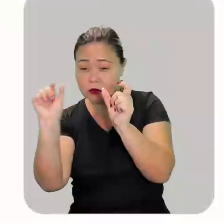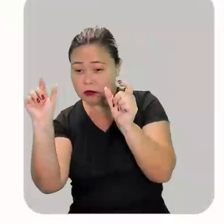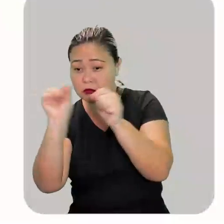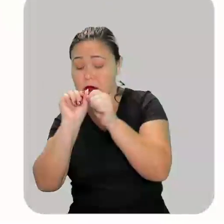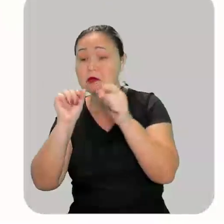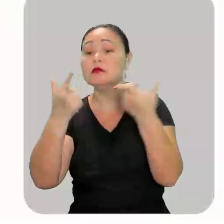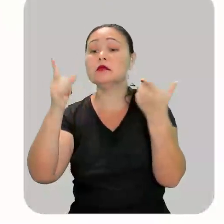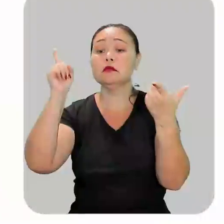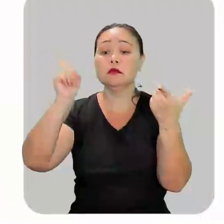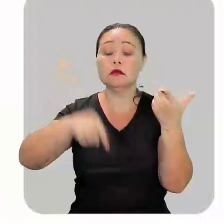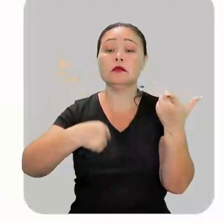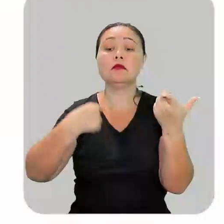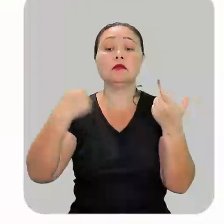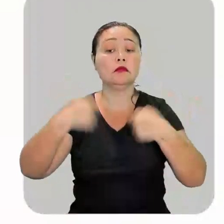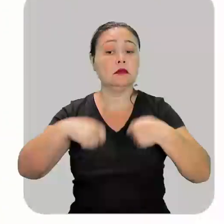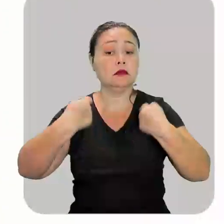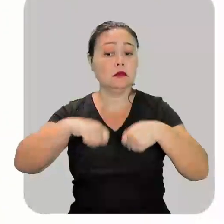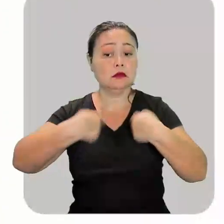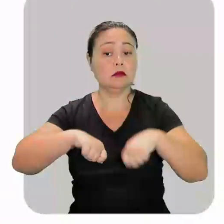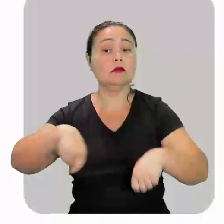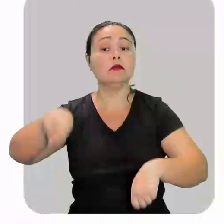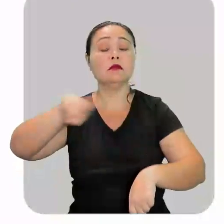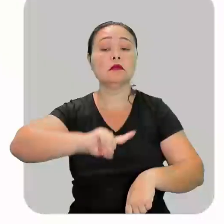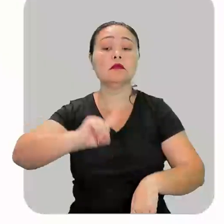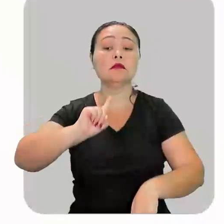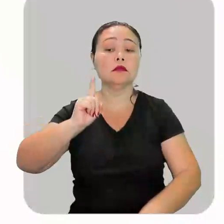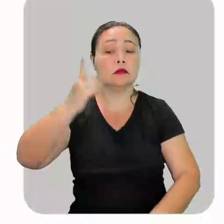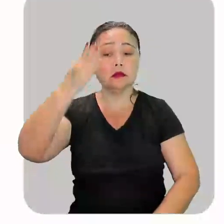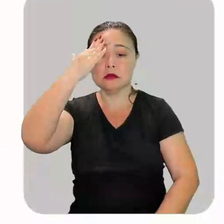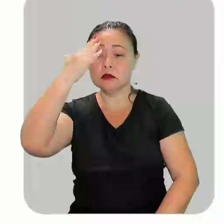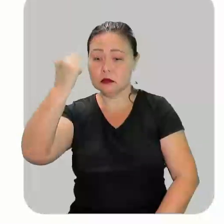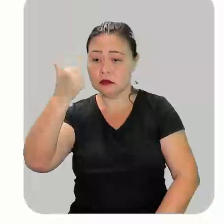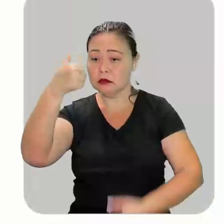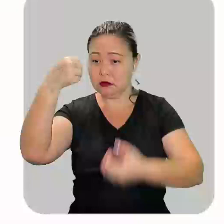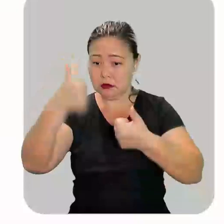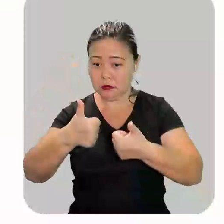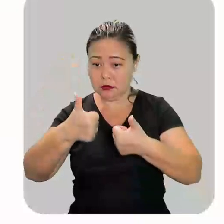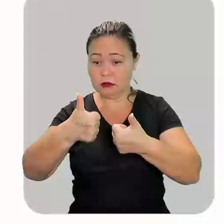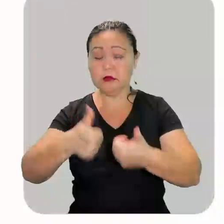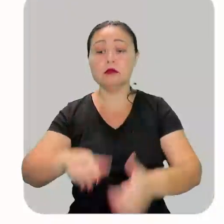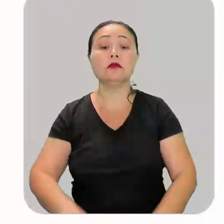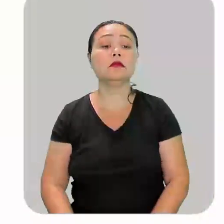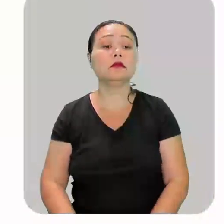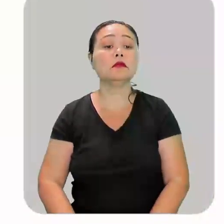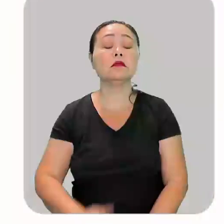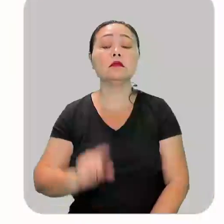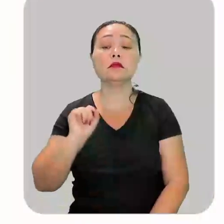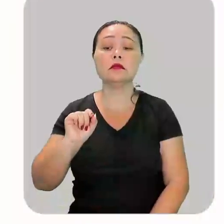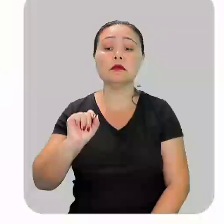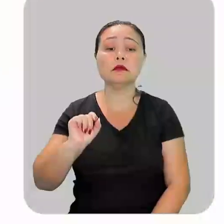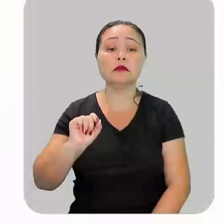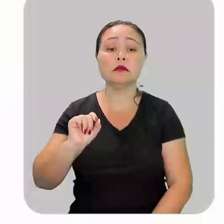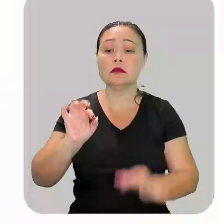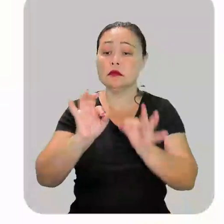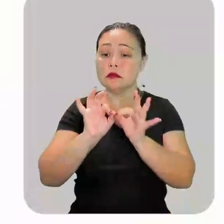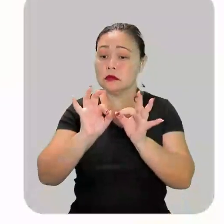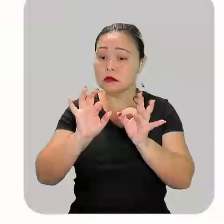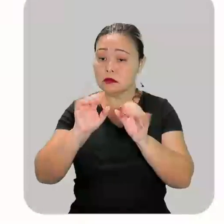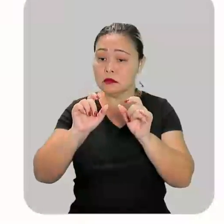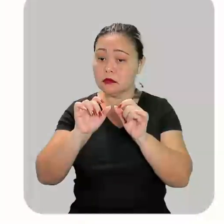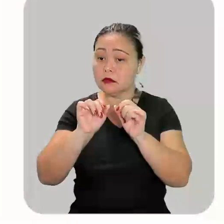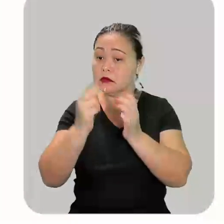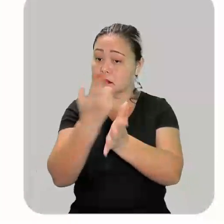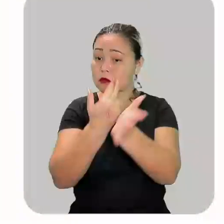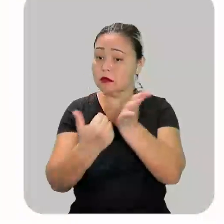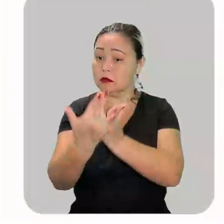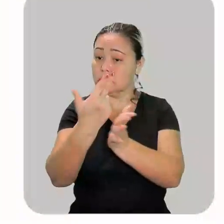as grandezas, vocês precisam estar ciente, tá bom? Vamos lá, a gente tem um paralelepípedo, então vamos